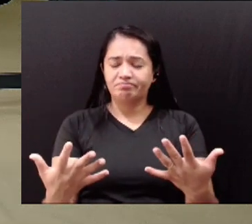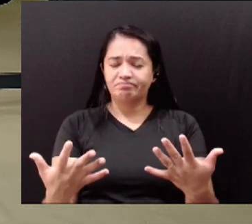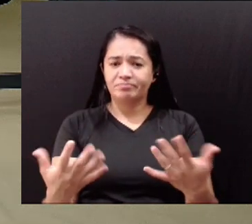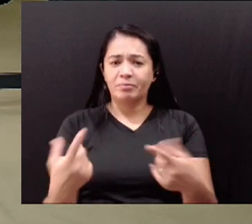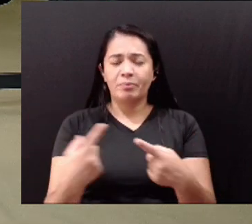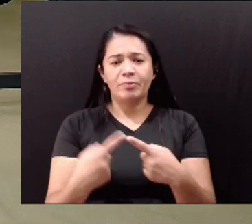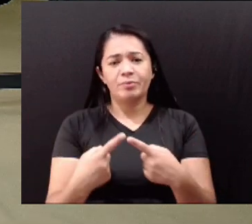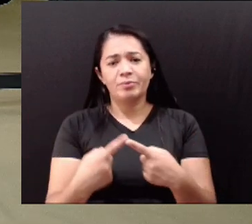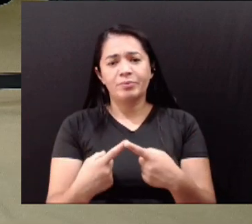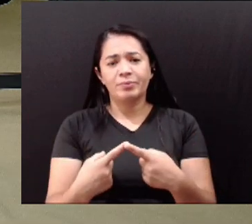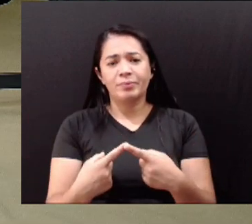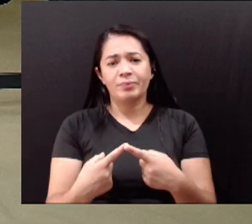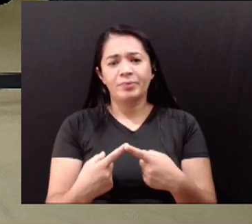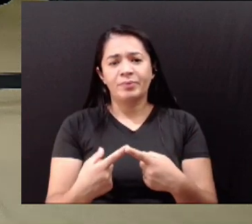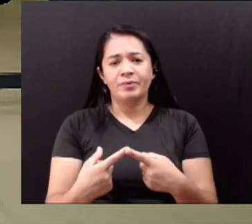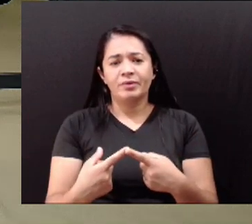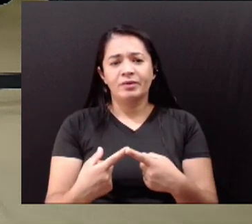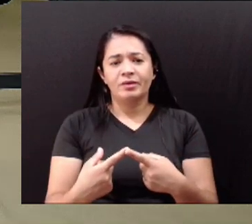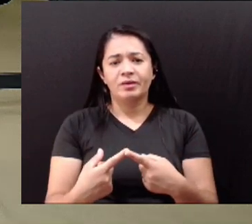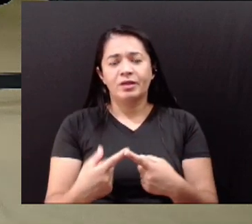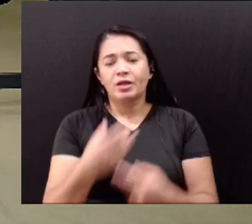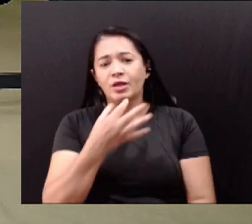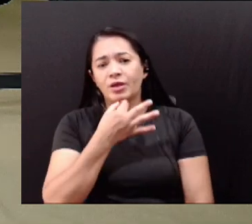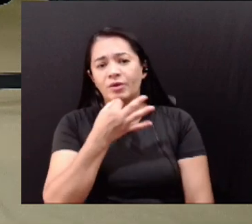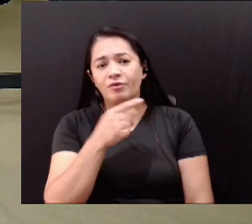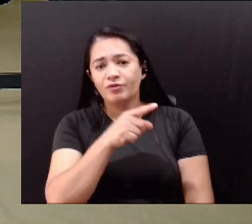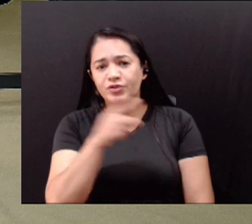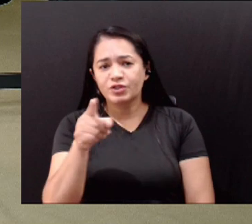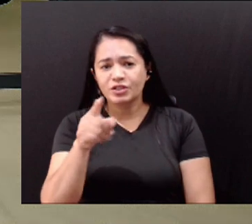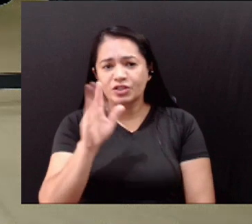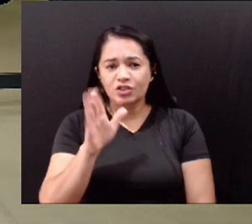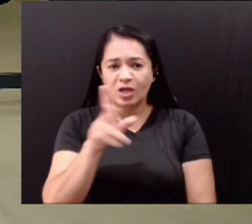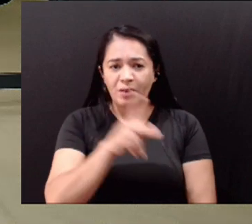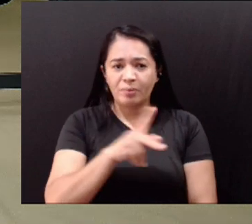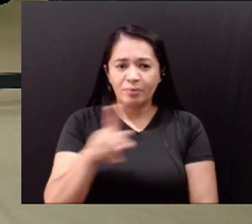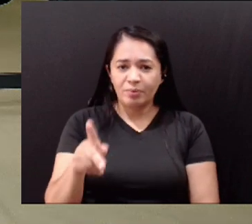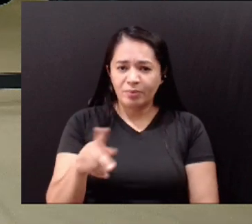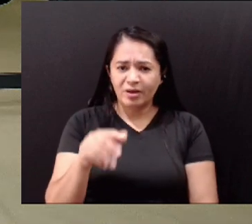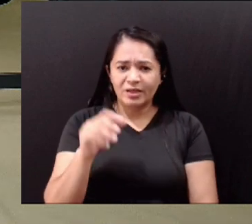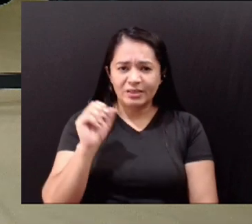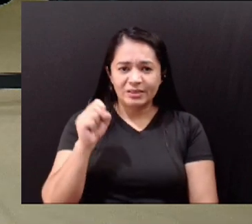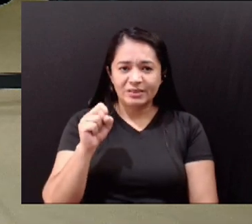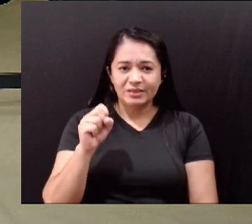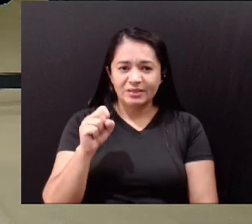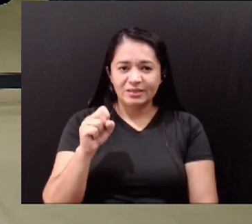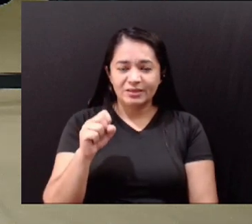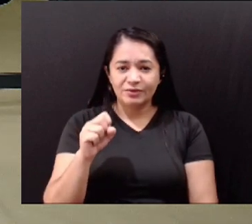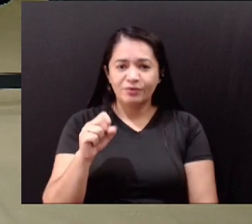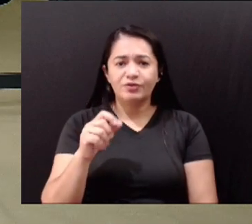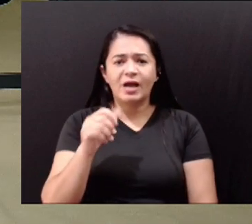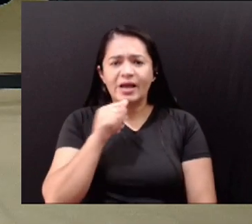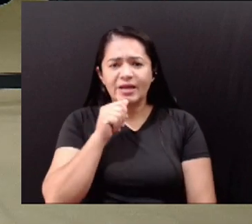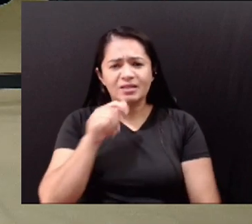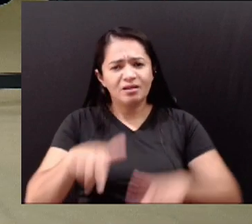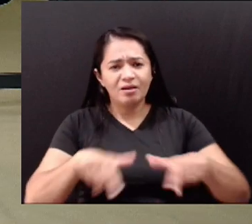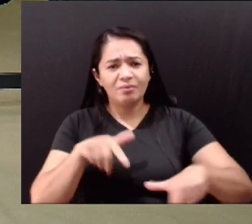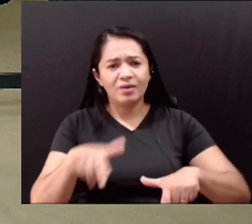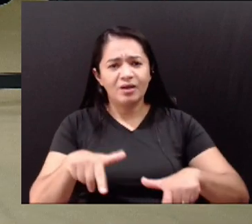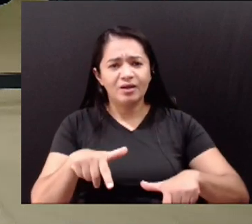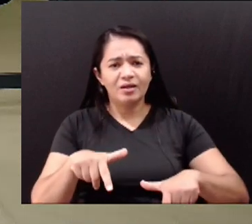Porque acredito, você foi professora, é isso? Você é Sim, professora? Você atua ainda?